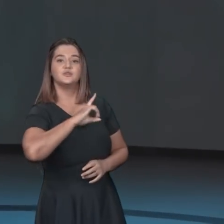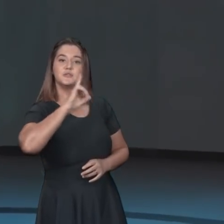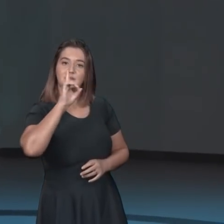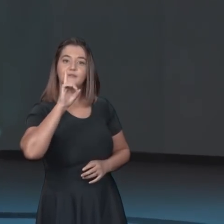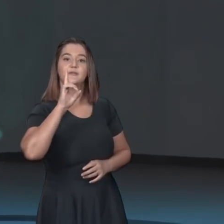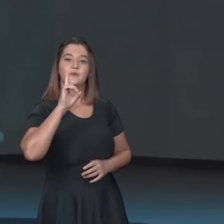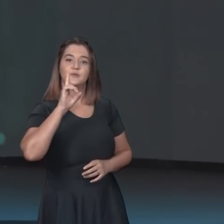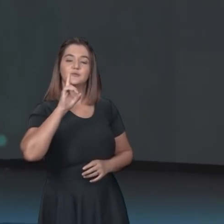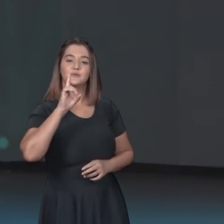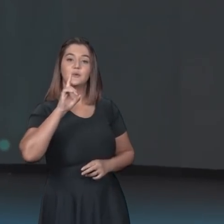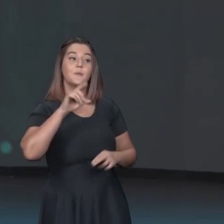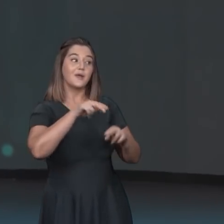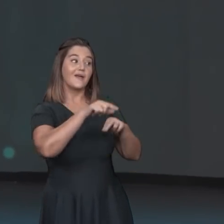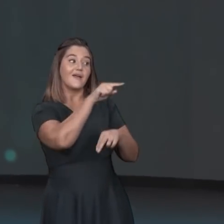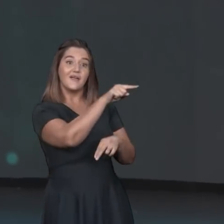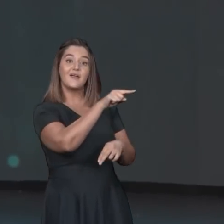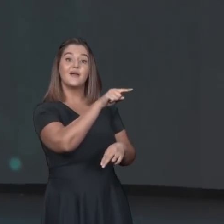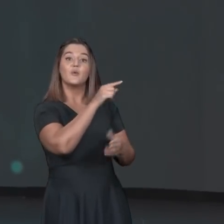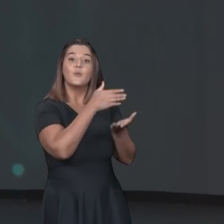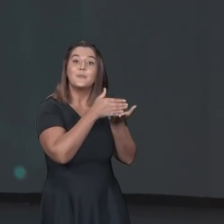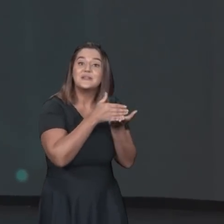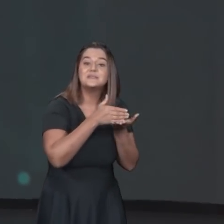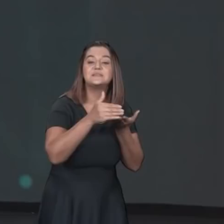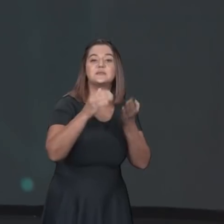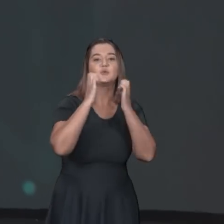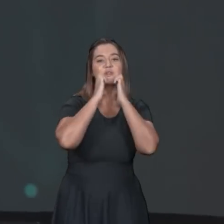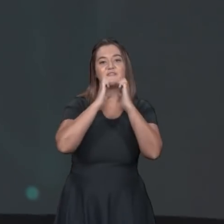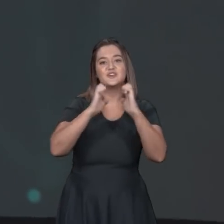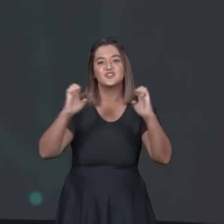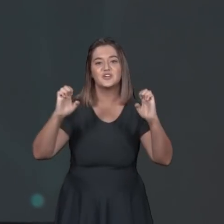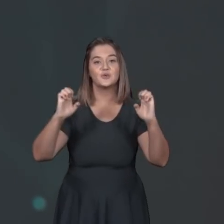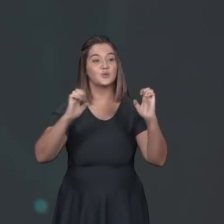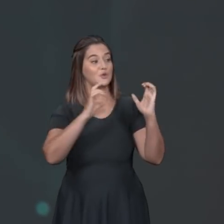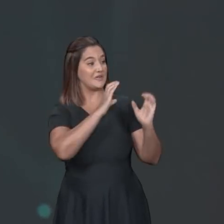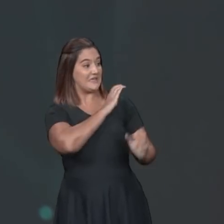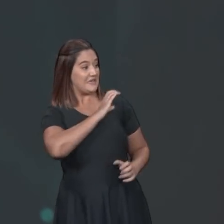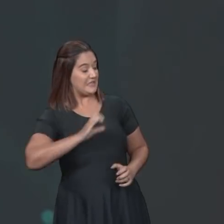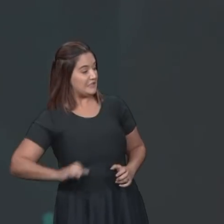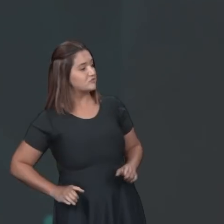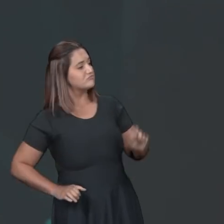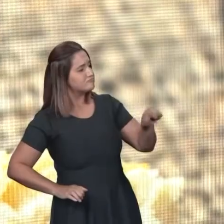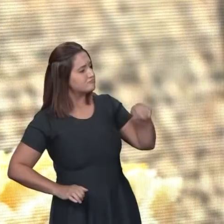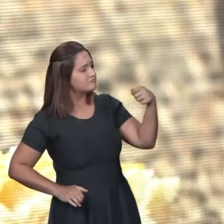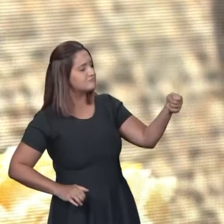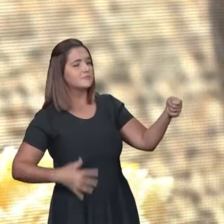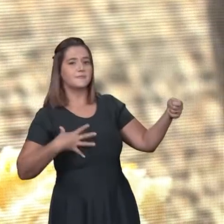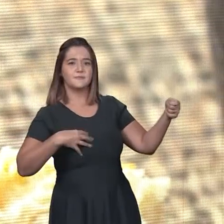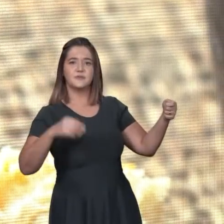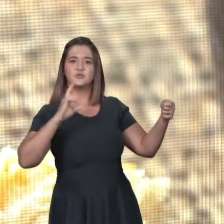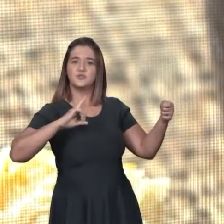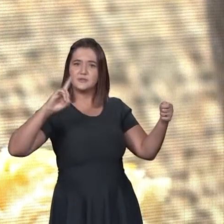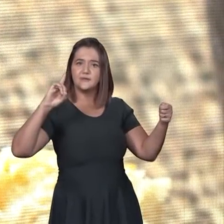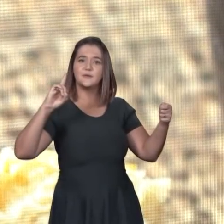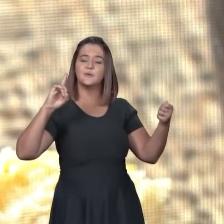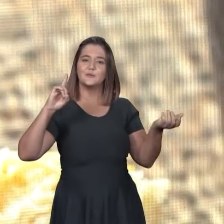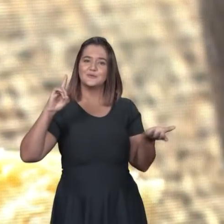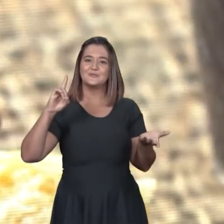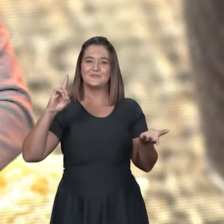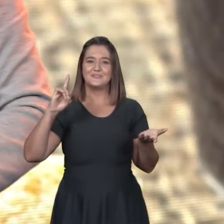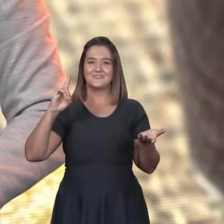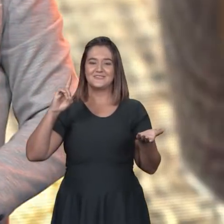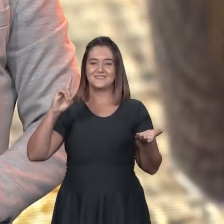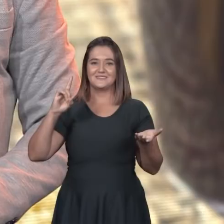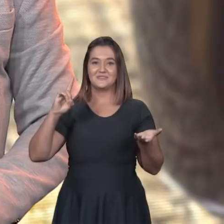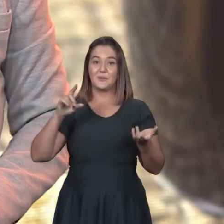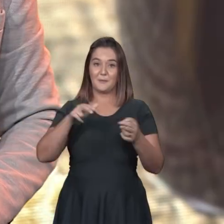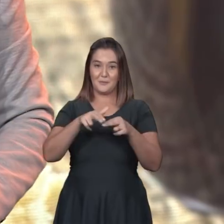usava, do Cristo que é o Filho de Deus. Eu ontem falei que ninguém falsifica